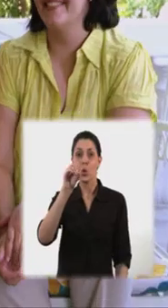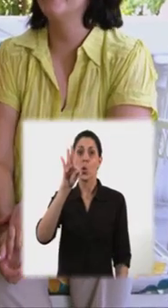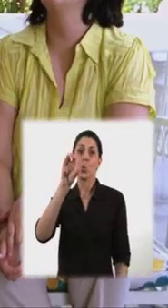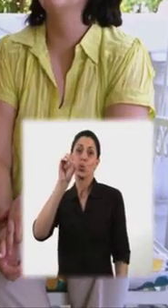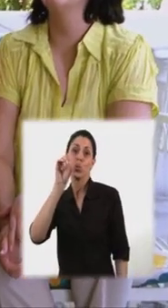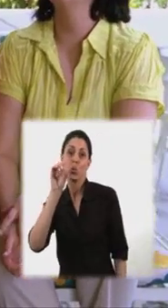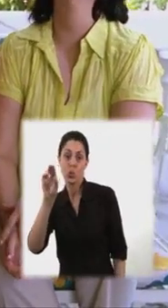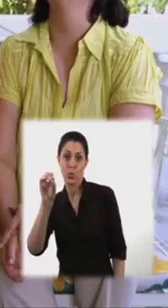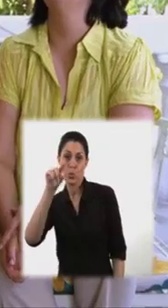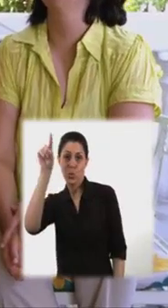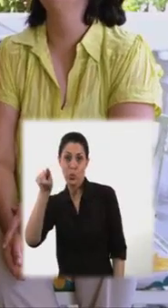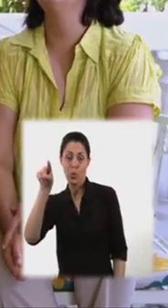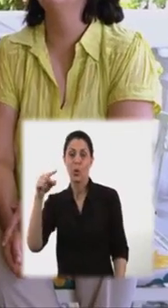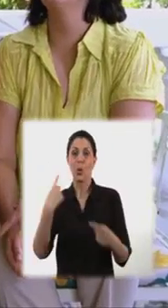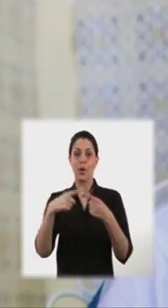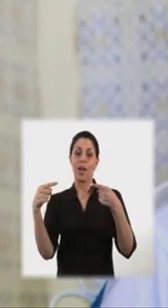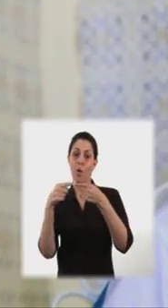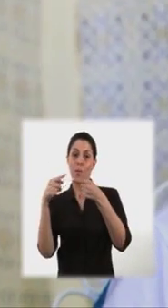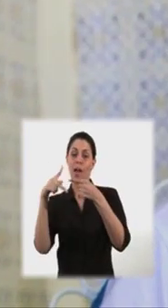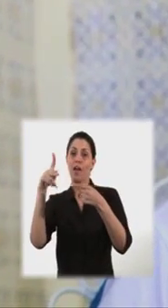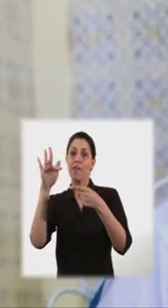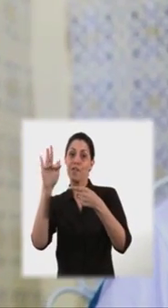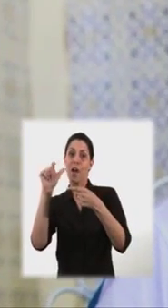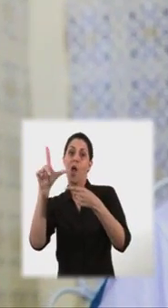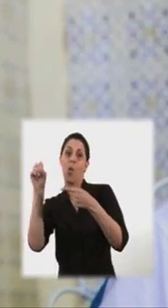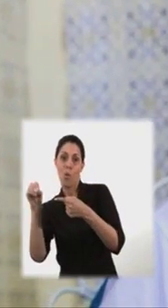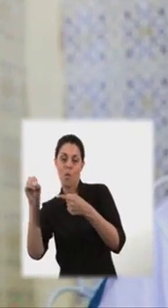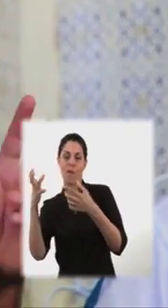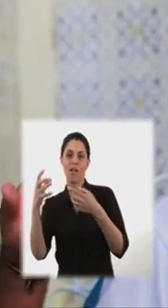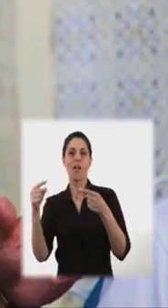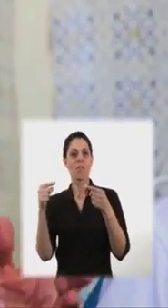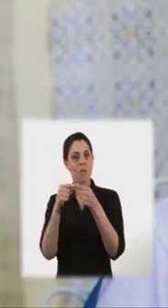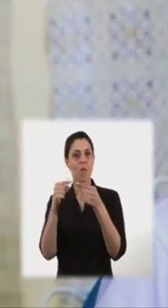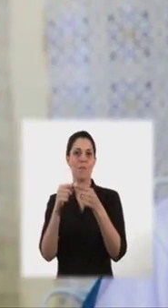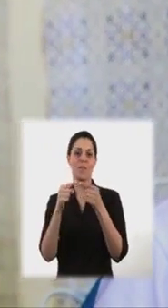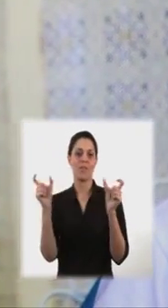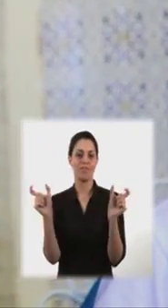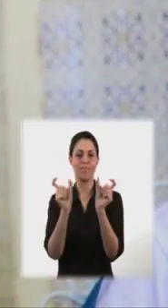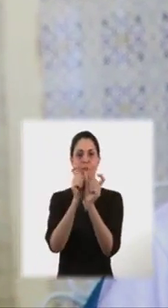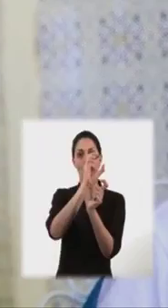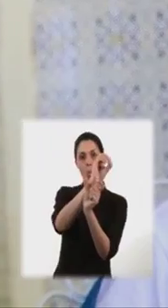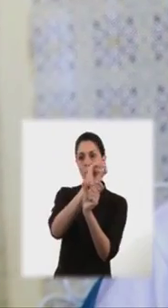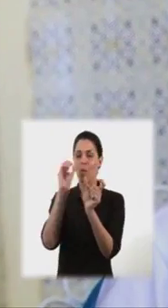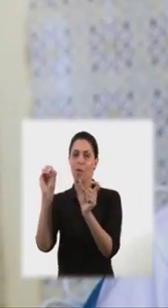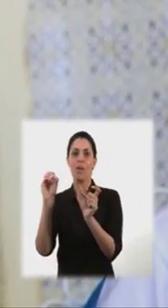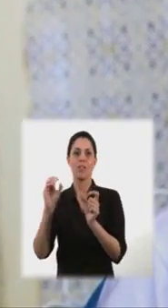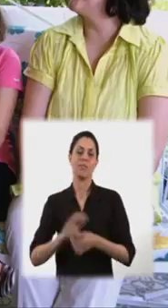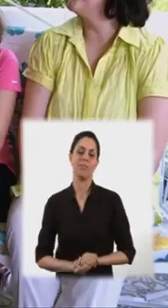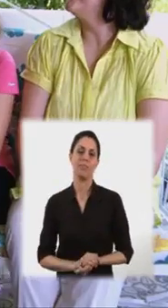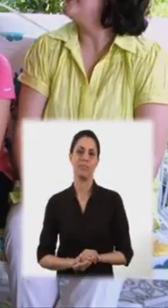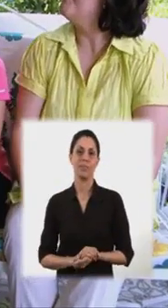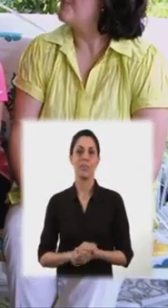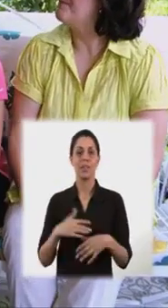com acento, né? Para rimar com falou, um exemplo, né? Ele sabia que estava errado, então, mas a questão da pronúncia é